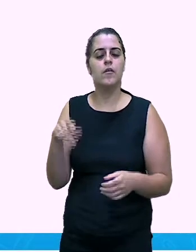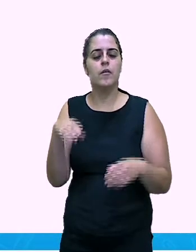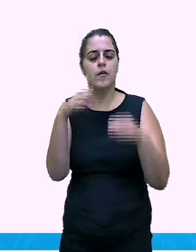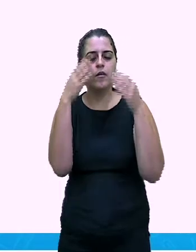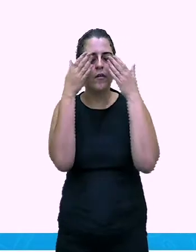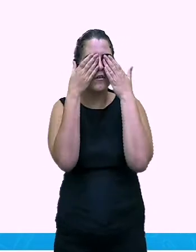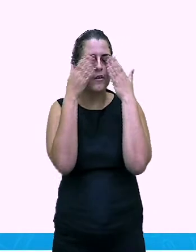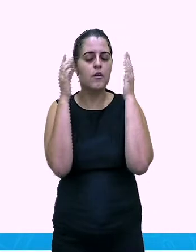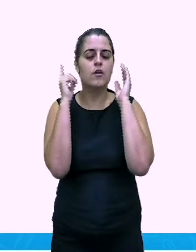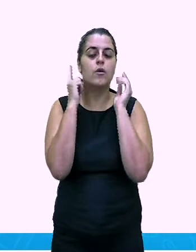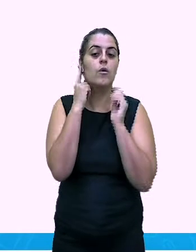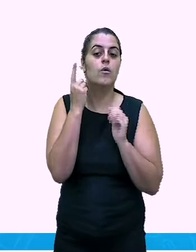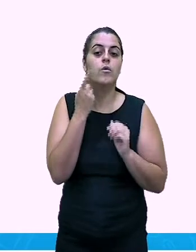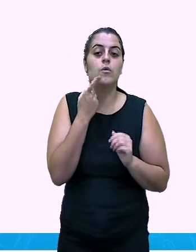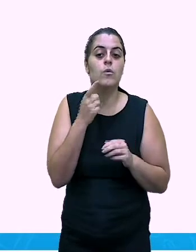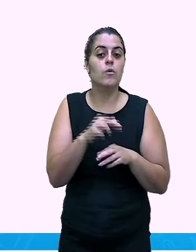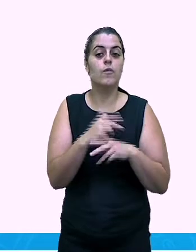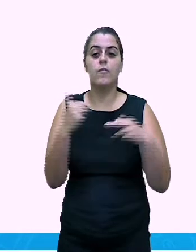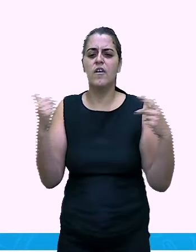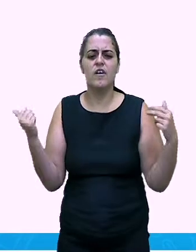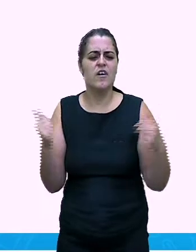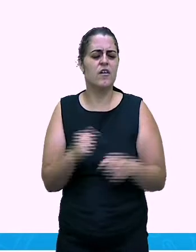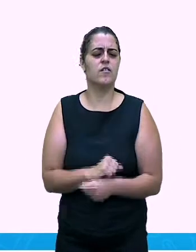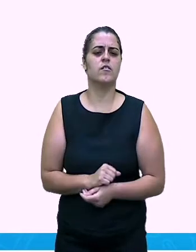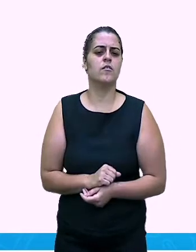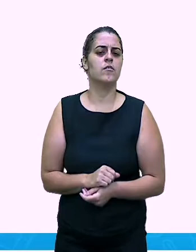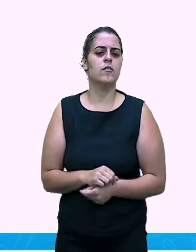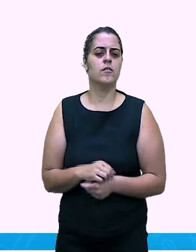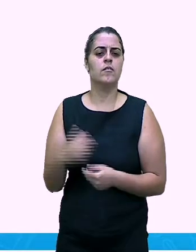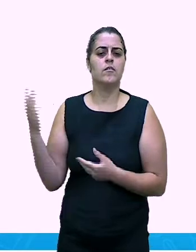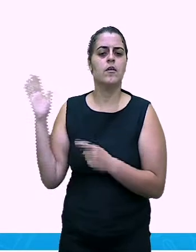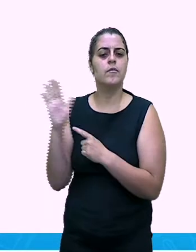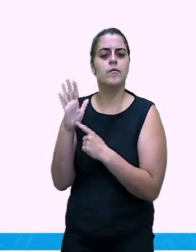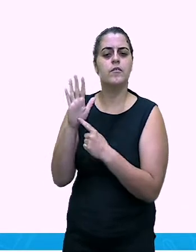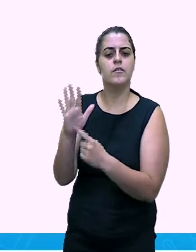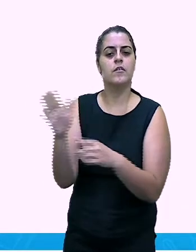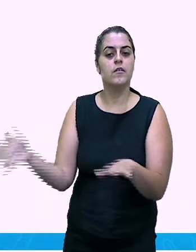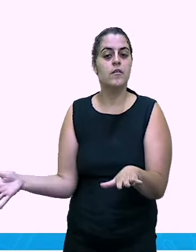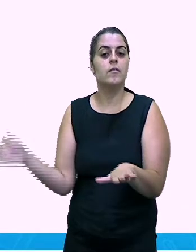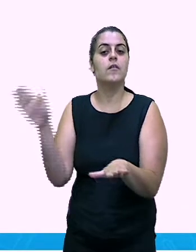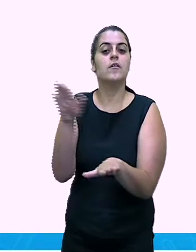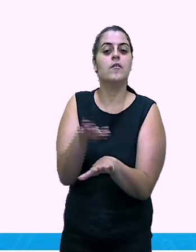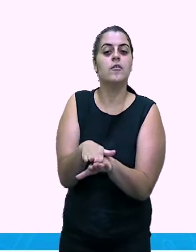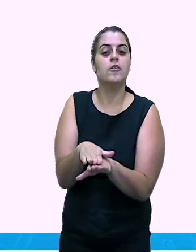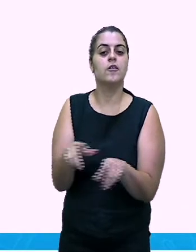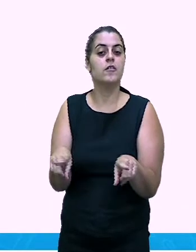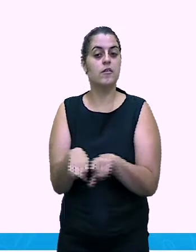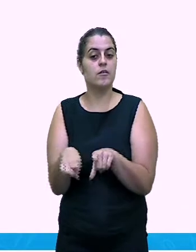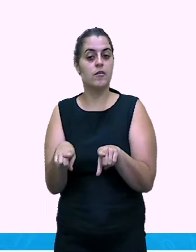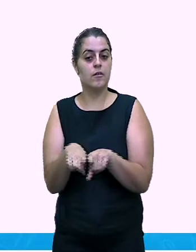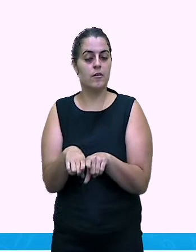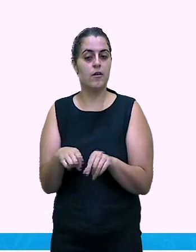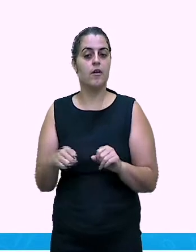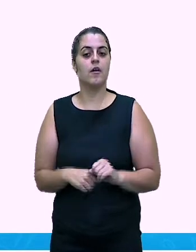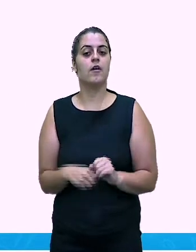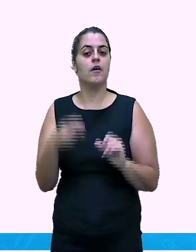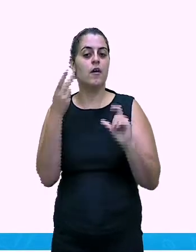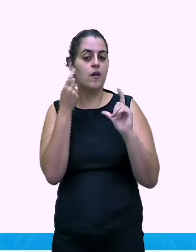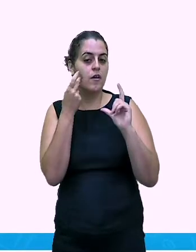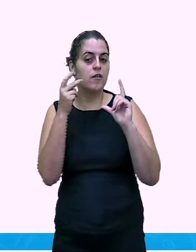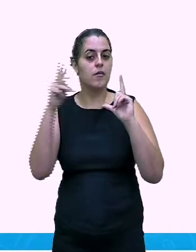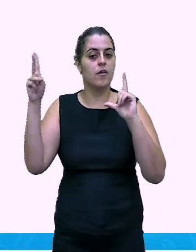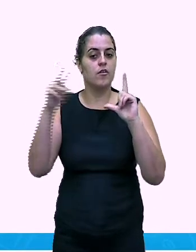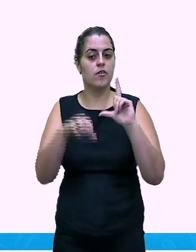portadores de necessidades especiais através da inclusão. É o que também a plataforma